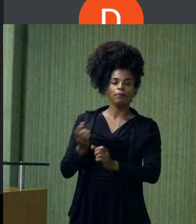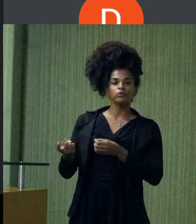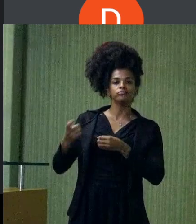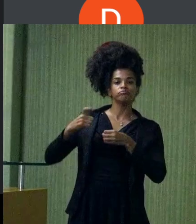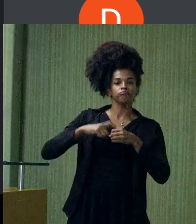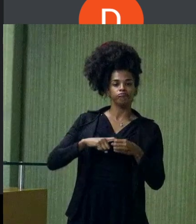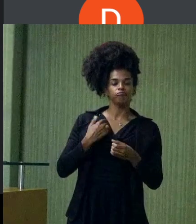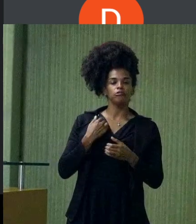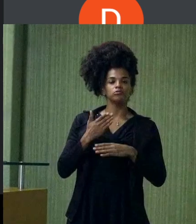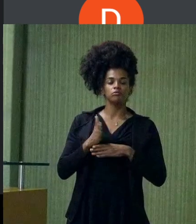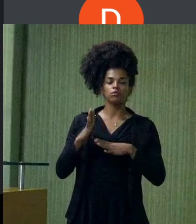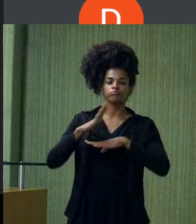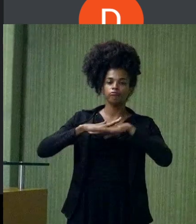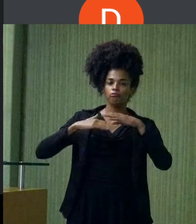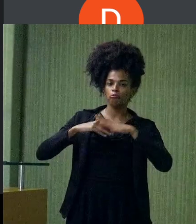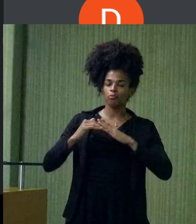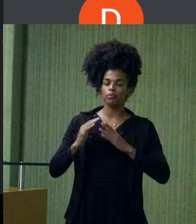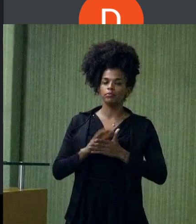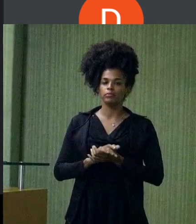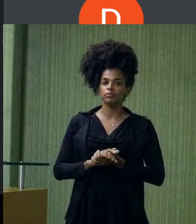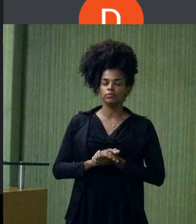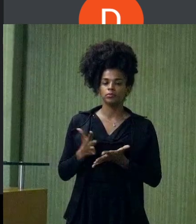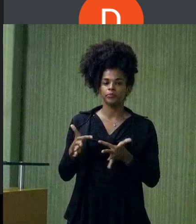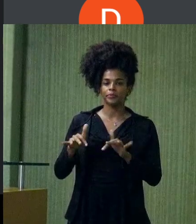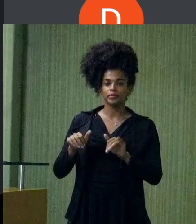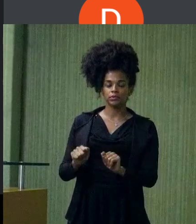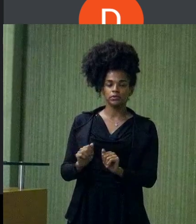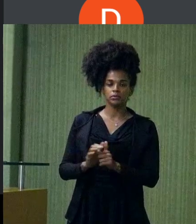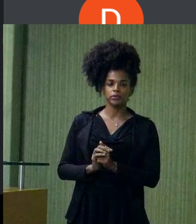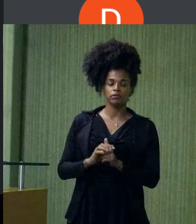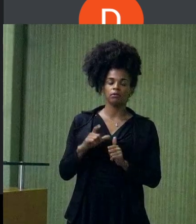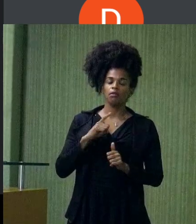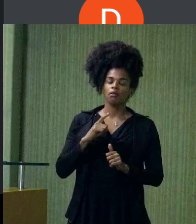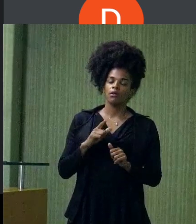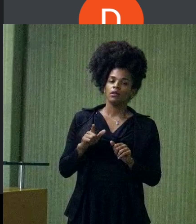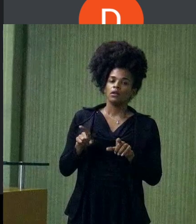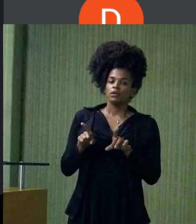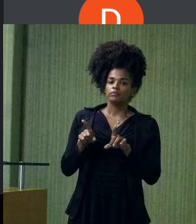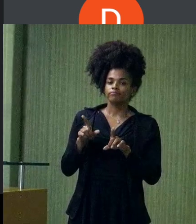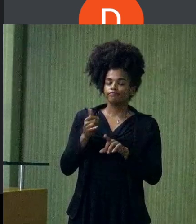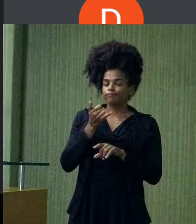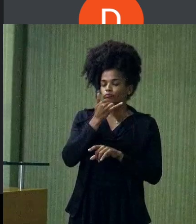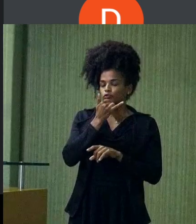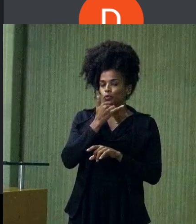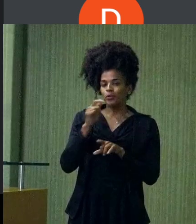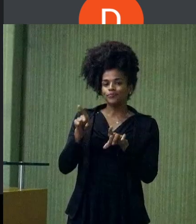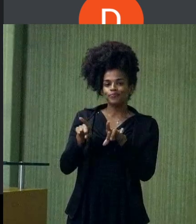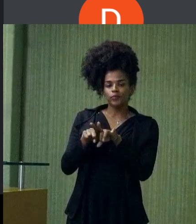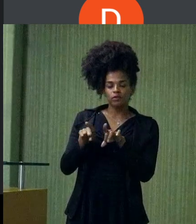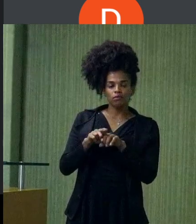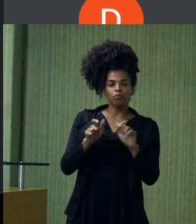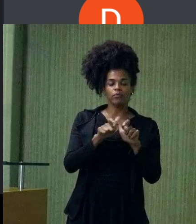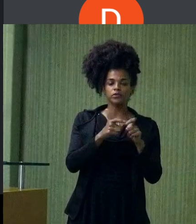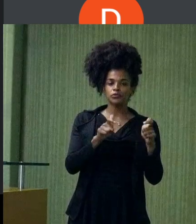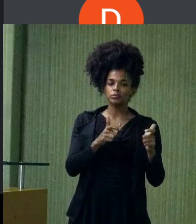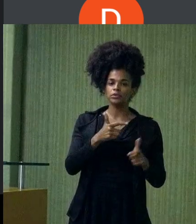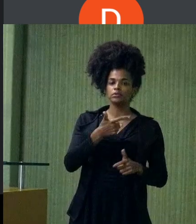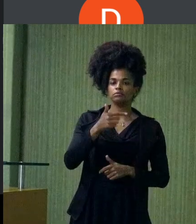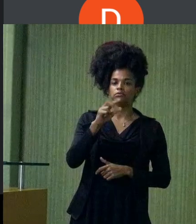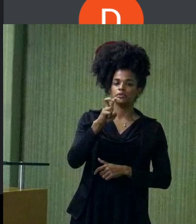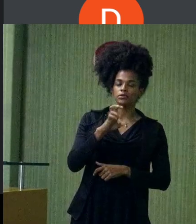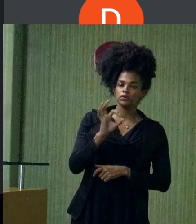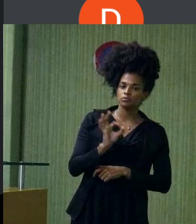habilitação profissional né Eh expandir para no mínimo 25% das matrículas de Educação de Jovens e